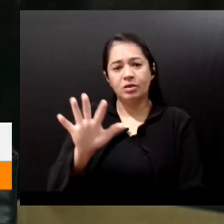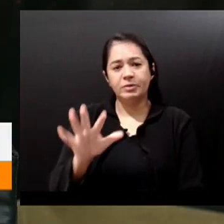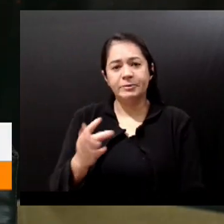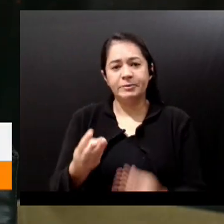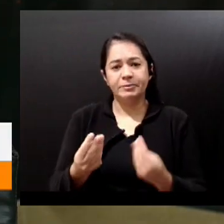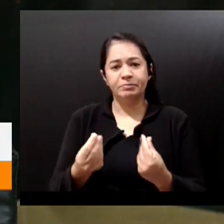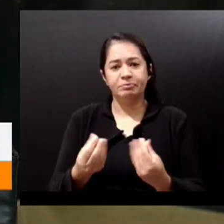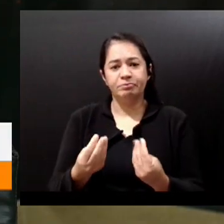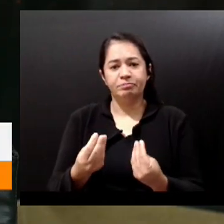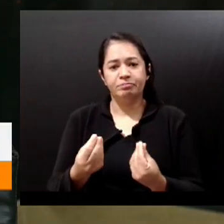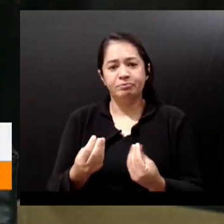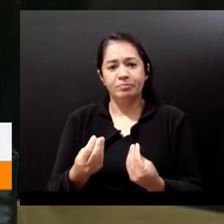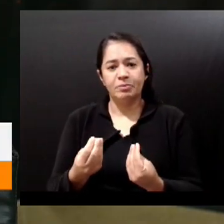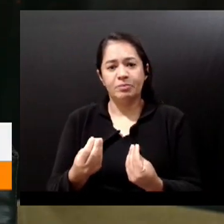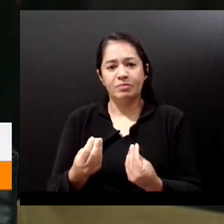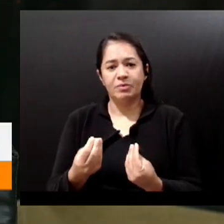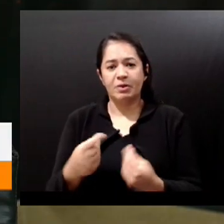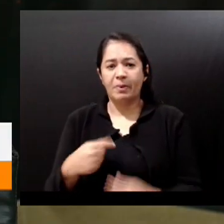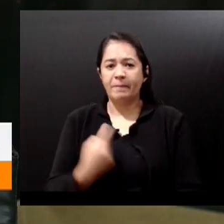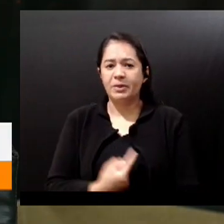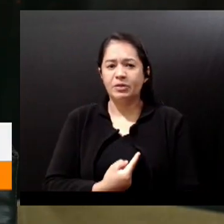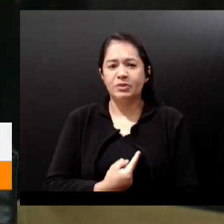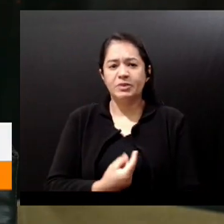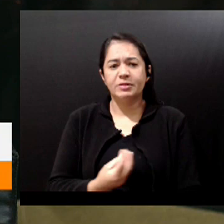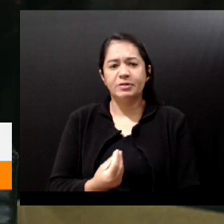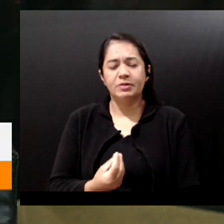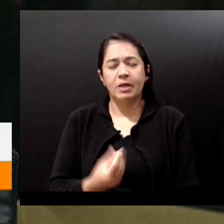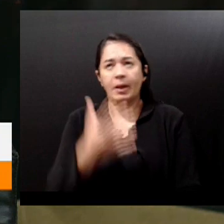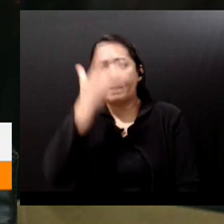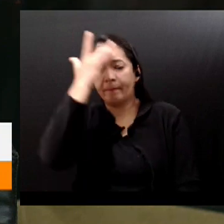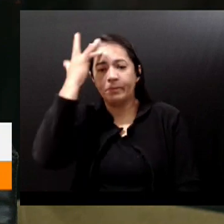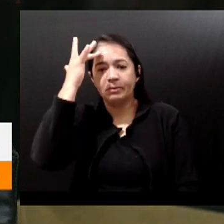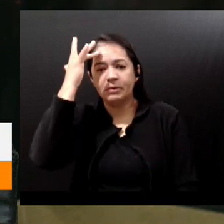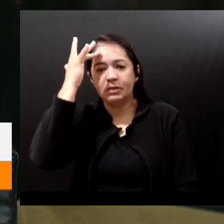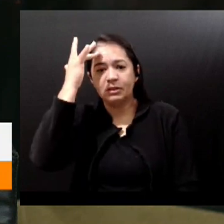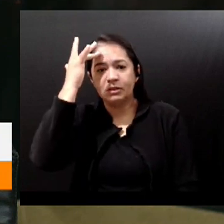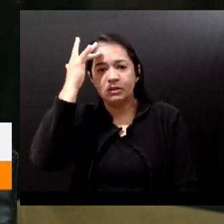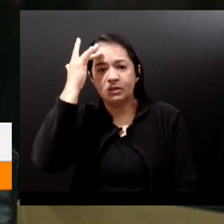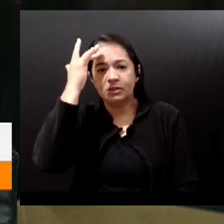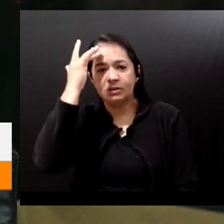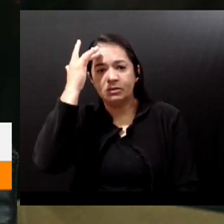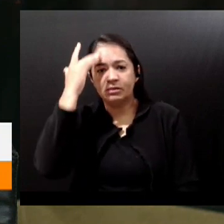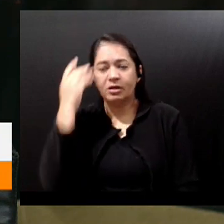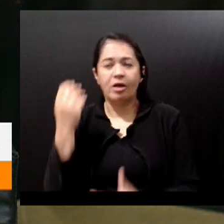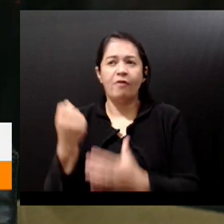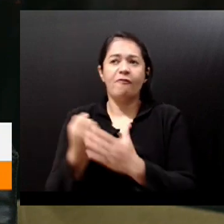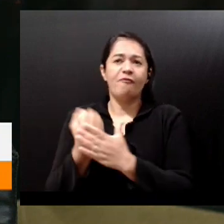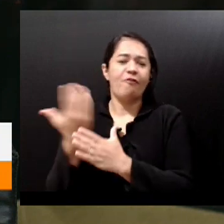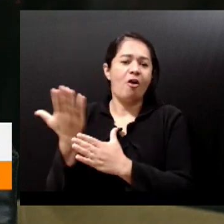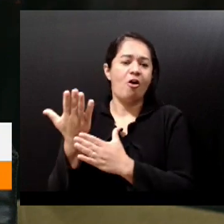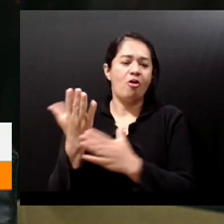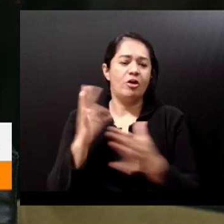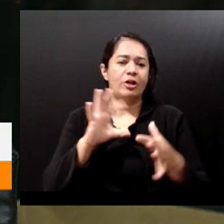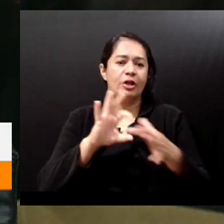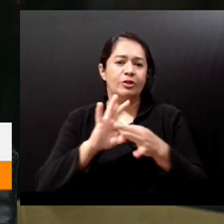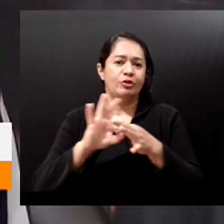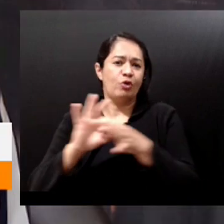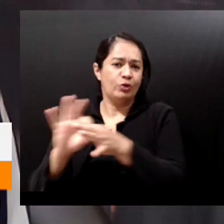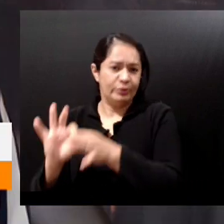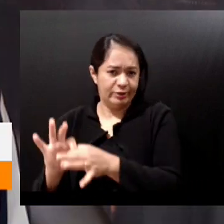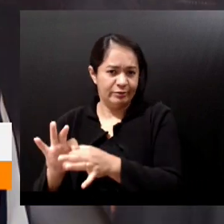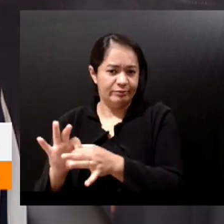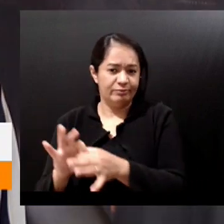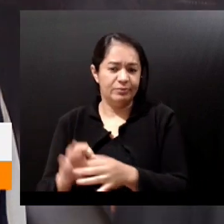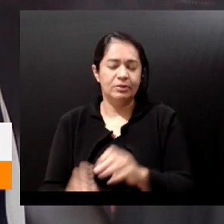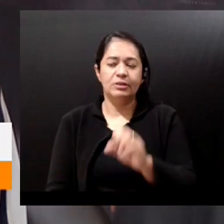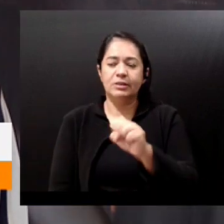não traz pra gente uma questão, assim, da pessoa estar meio aqui fora do contexto do ambiente? Desconectada, né, às Uhum, vezes pode parecer que a